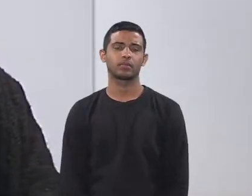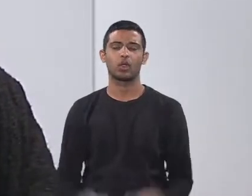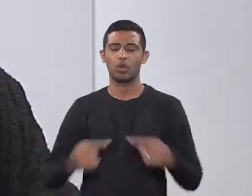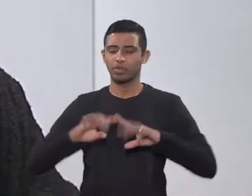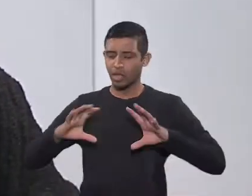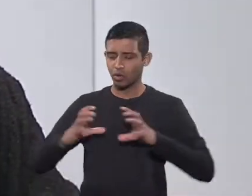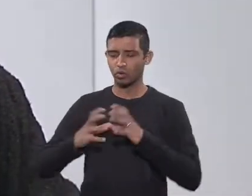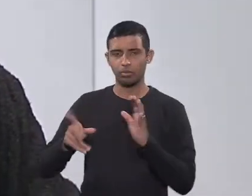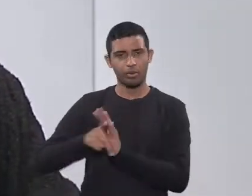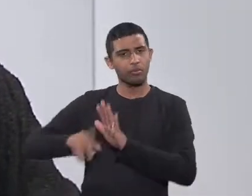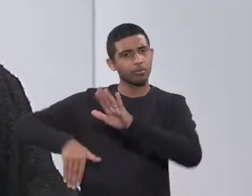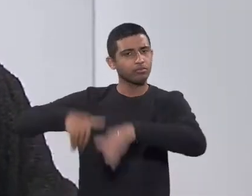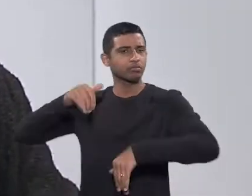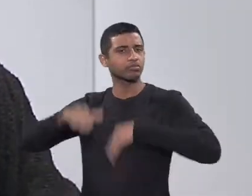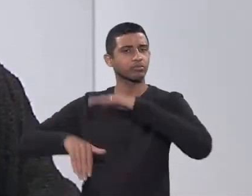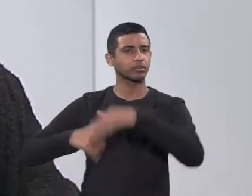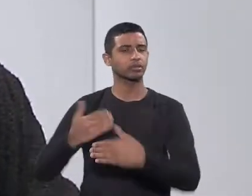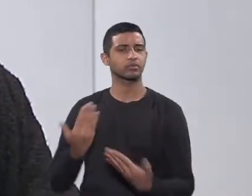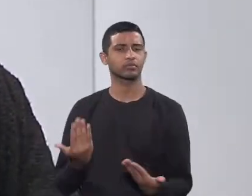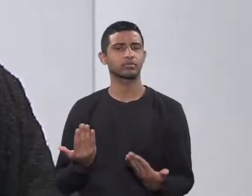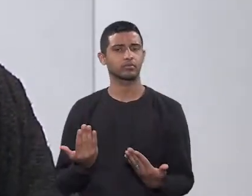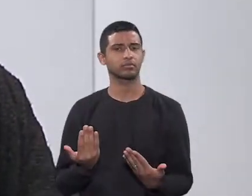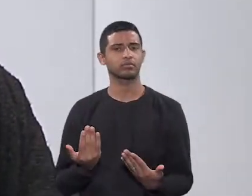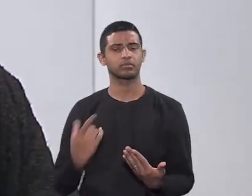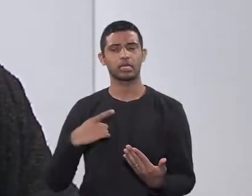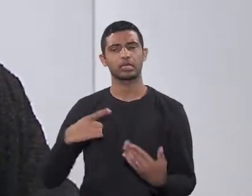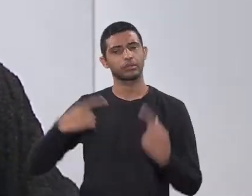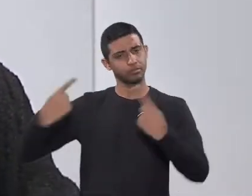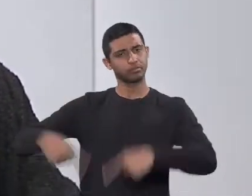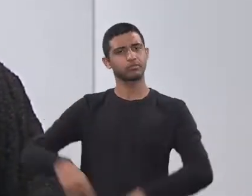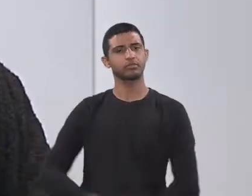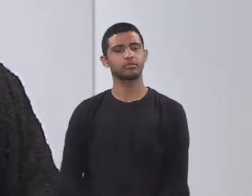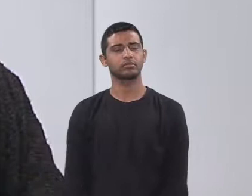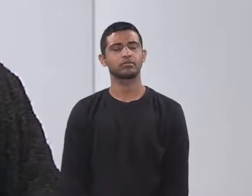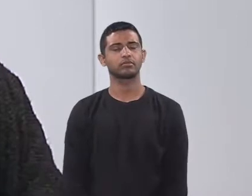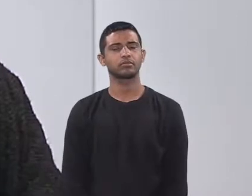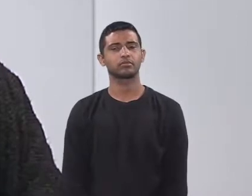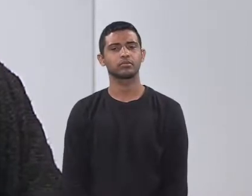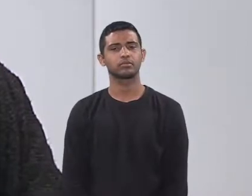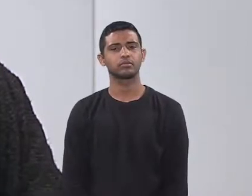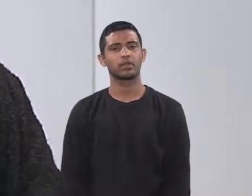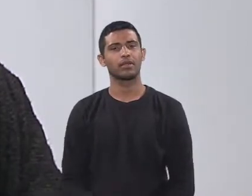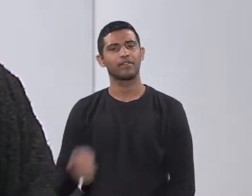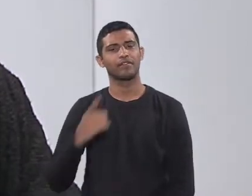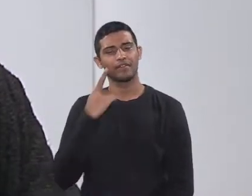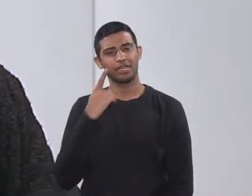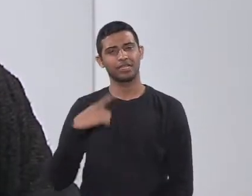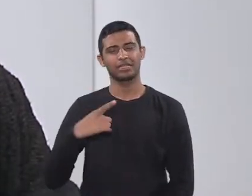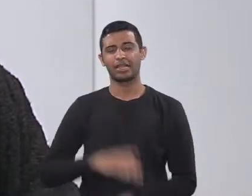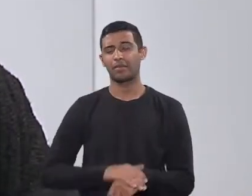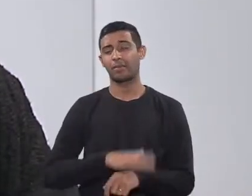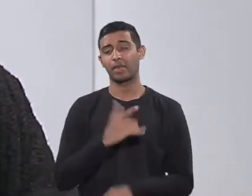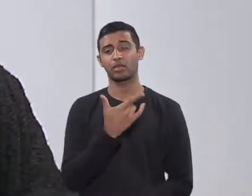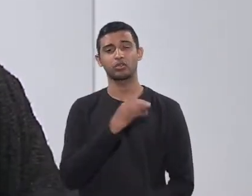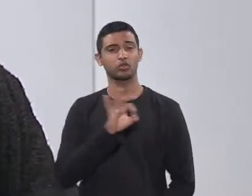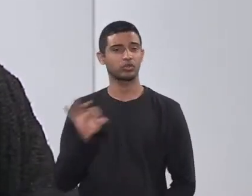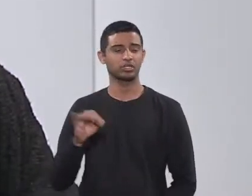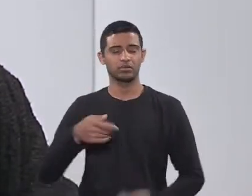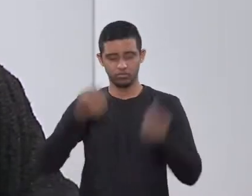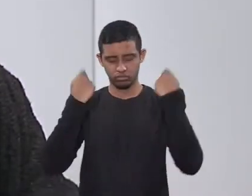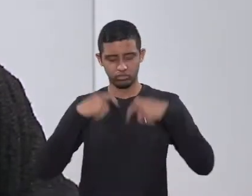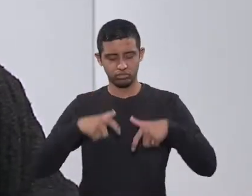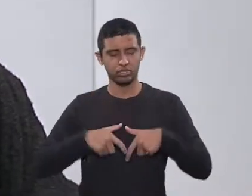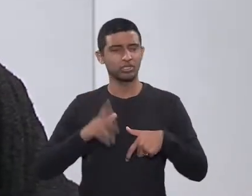de natação, de competição, e realmente tem mais de 200 medalhas. Nós já fomos a